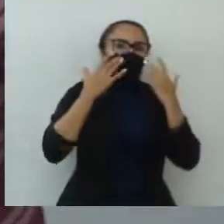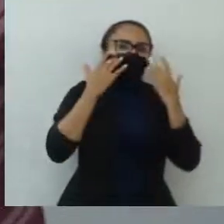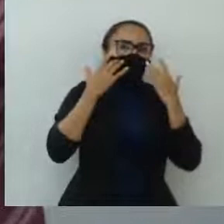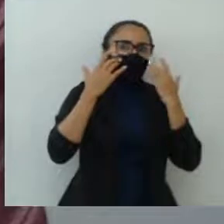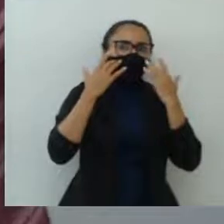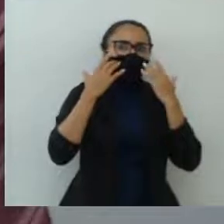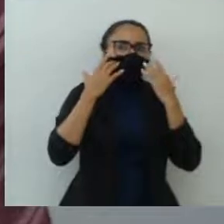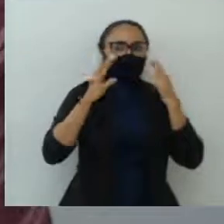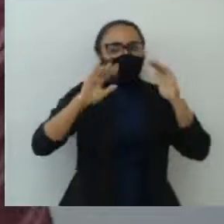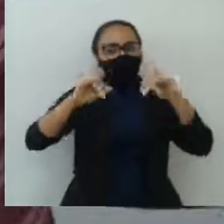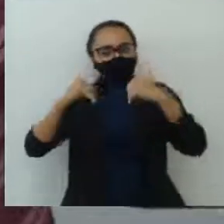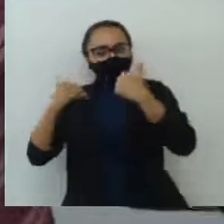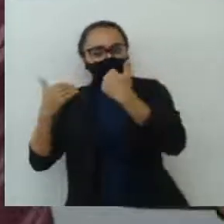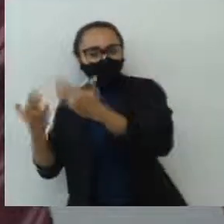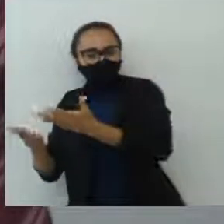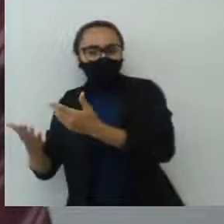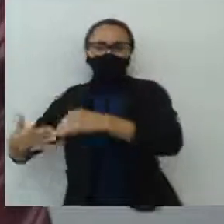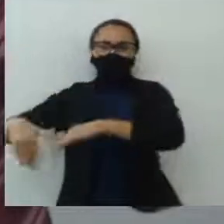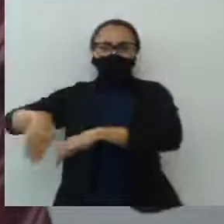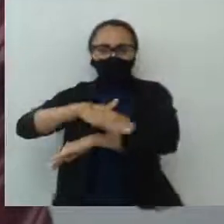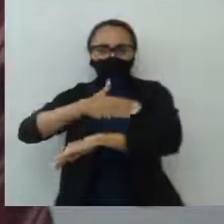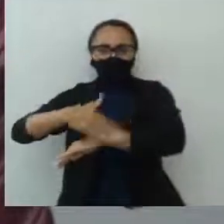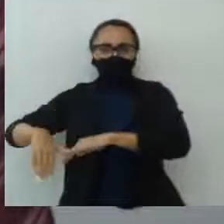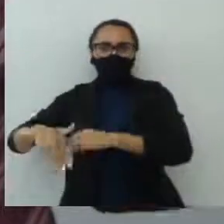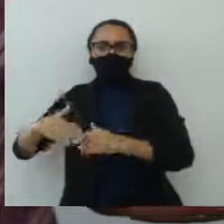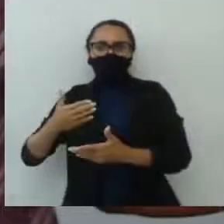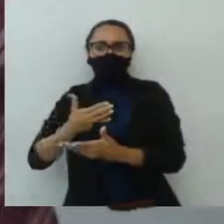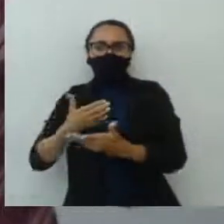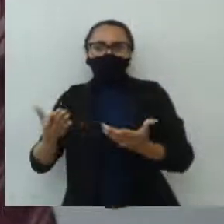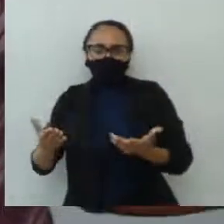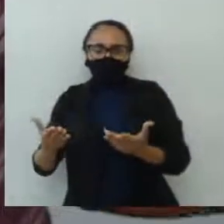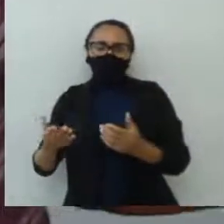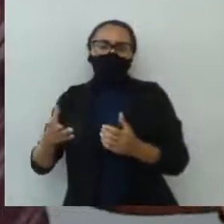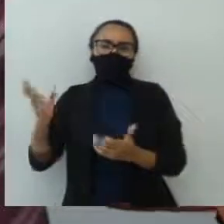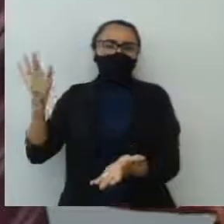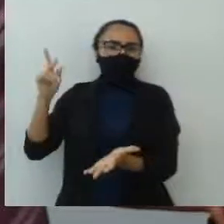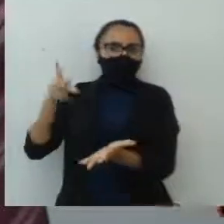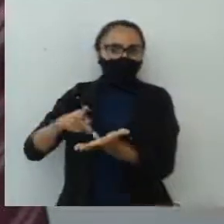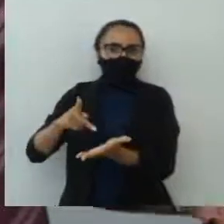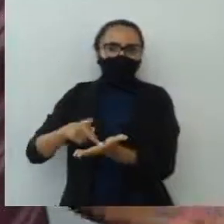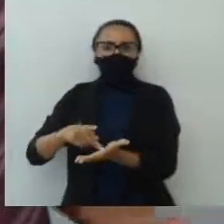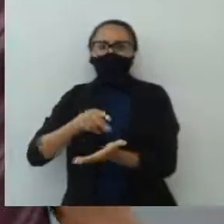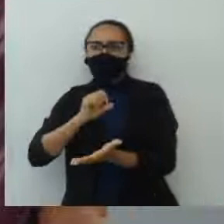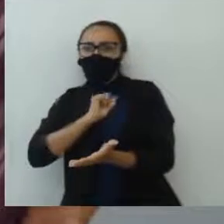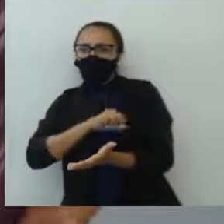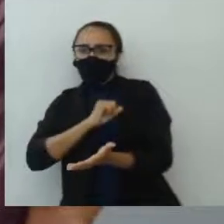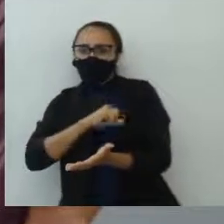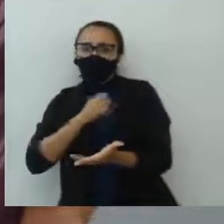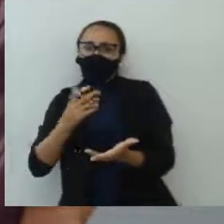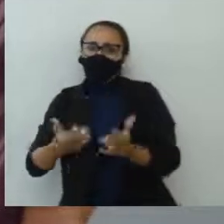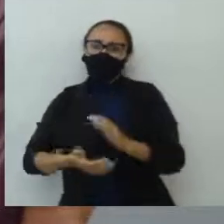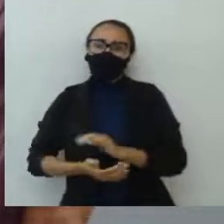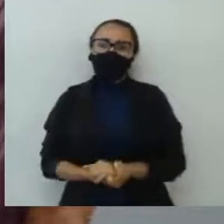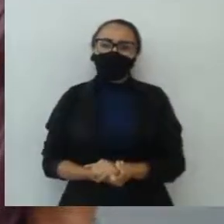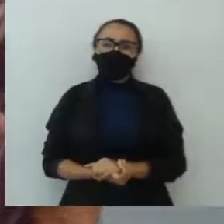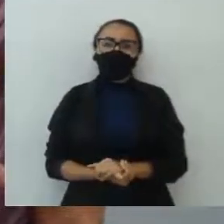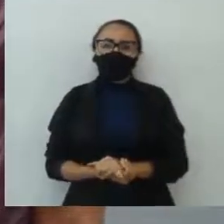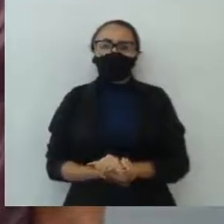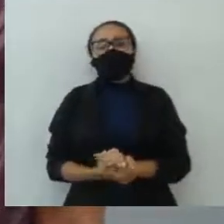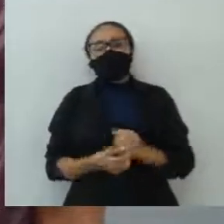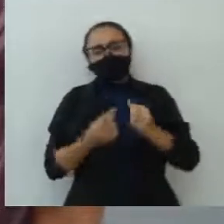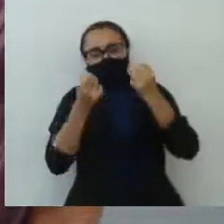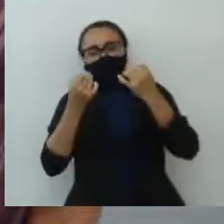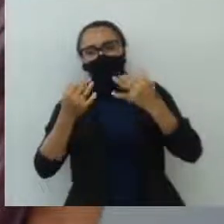e defrontando com a realidade que é cruel, que é dura, que existe. Então, o Artaud, quando ele fala do teatro da crueldade, ele